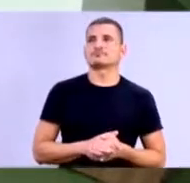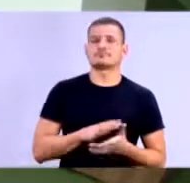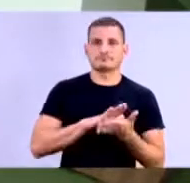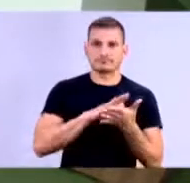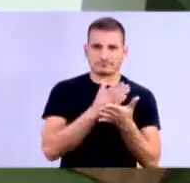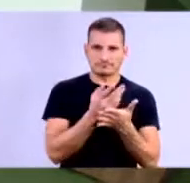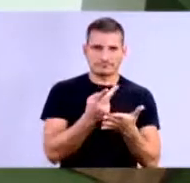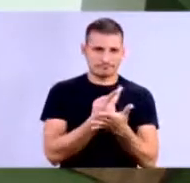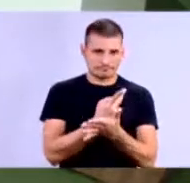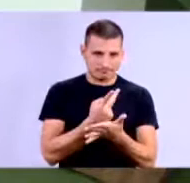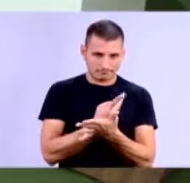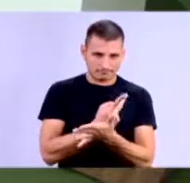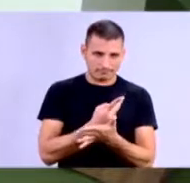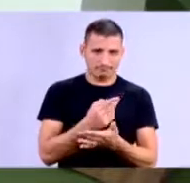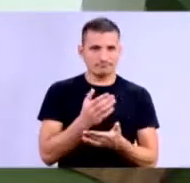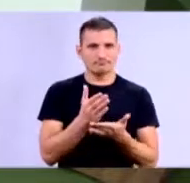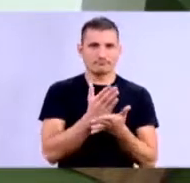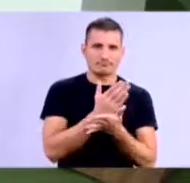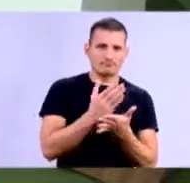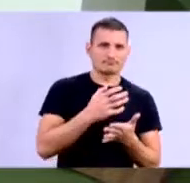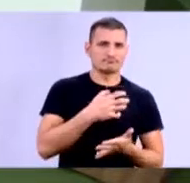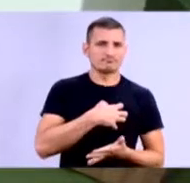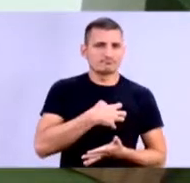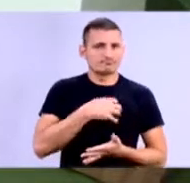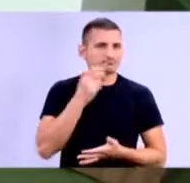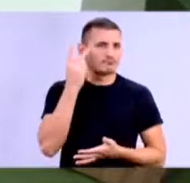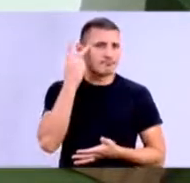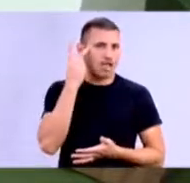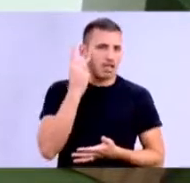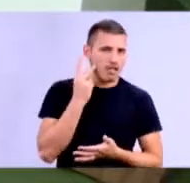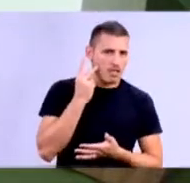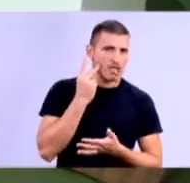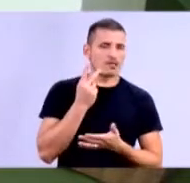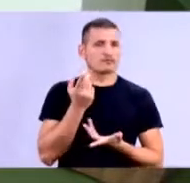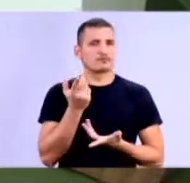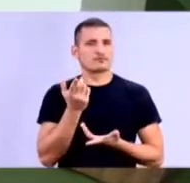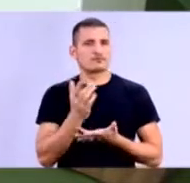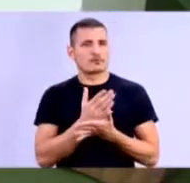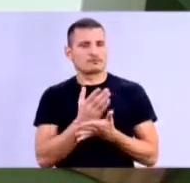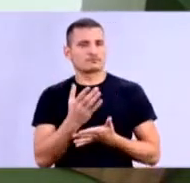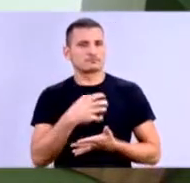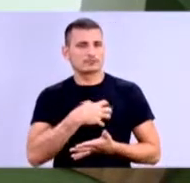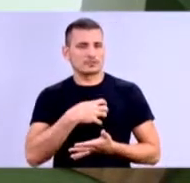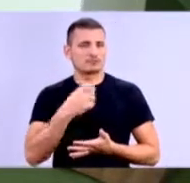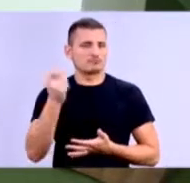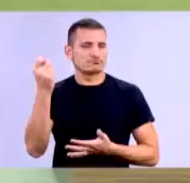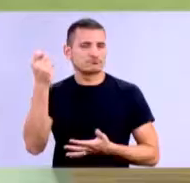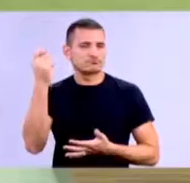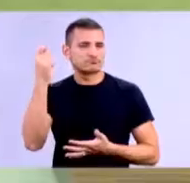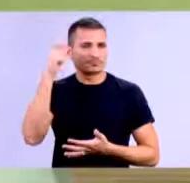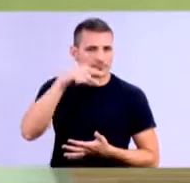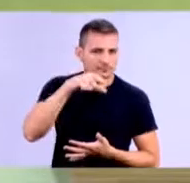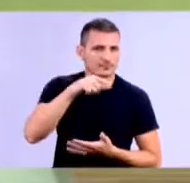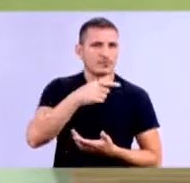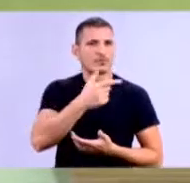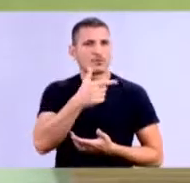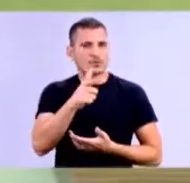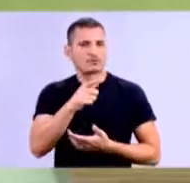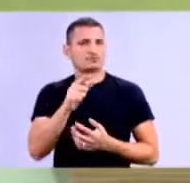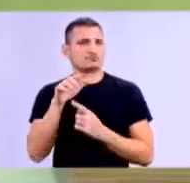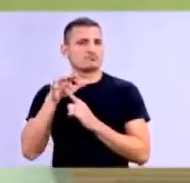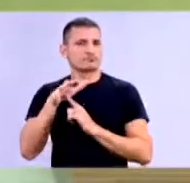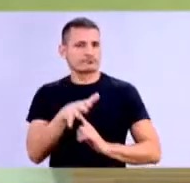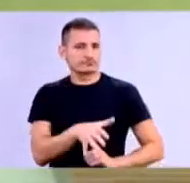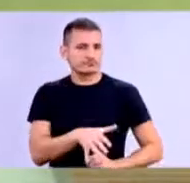mal. E acaba, alguns se sentem constrangidos, outros se sentem ofendidos, né? Outros já caem em depressão, enfim, são